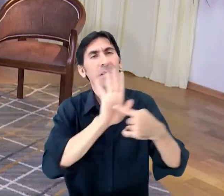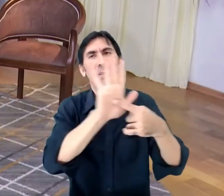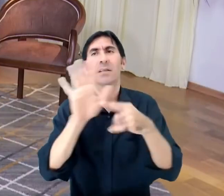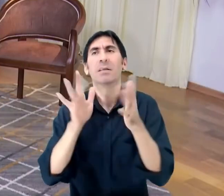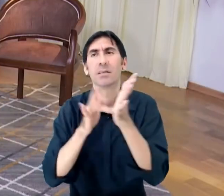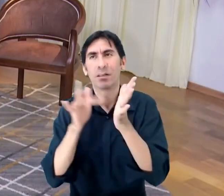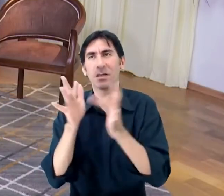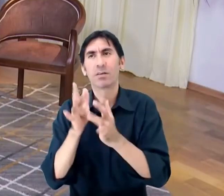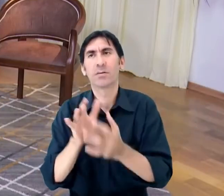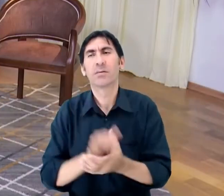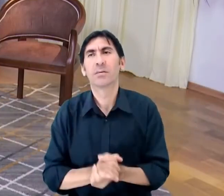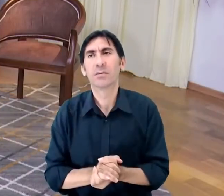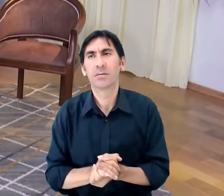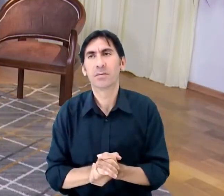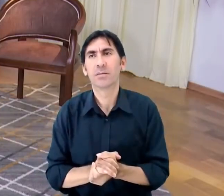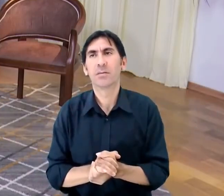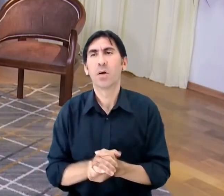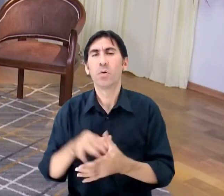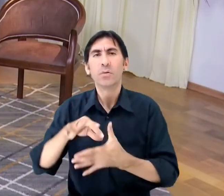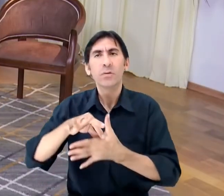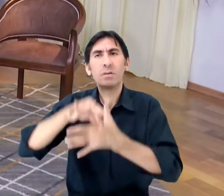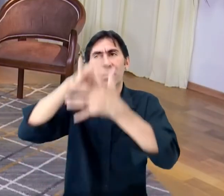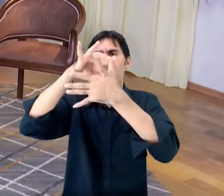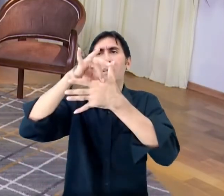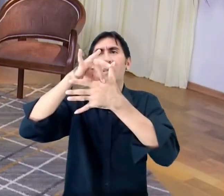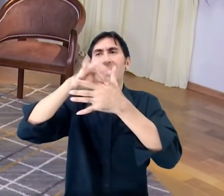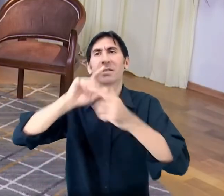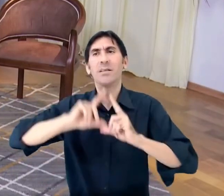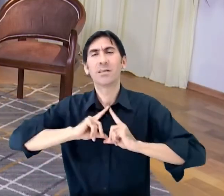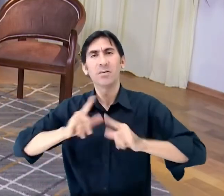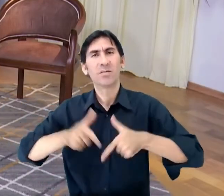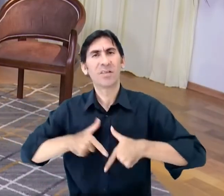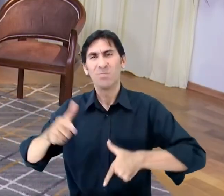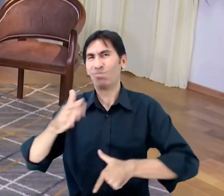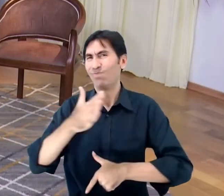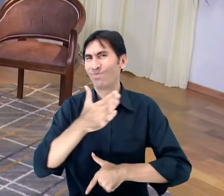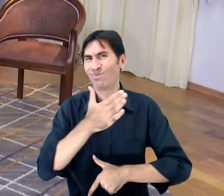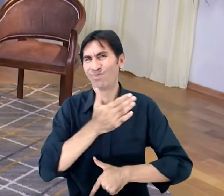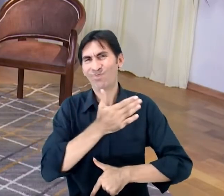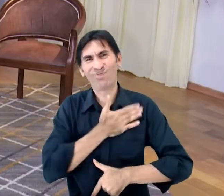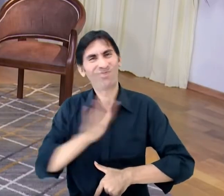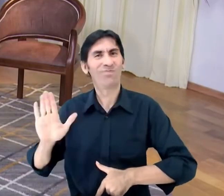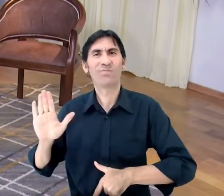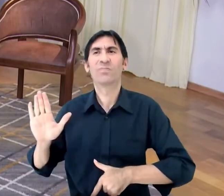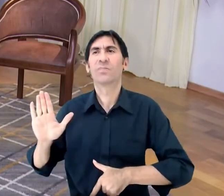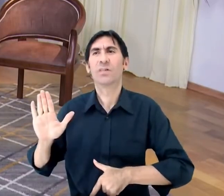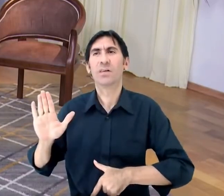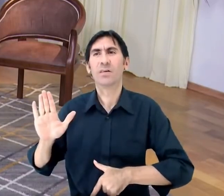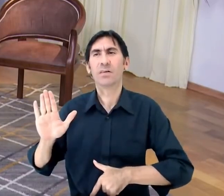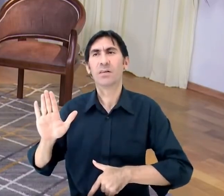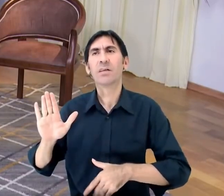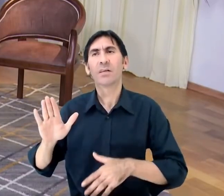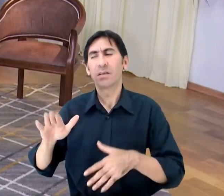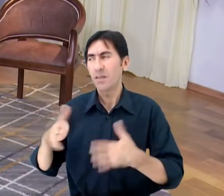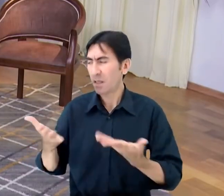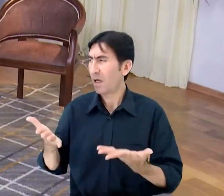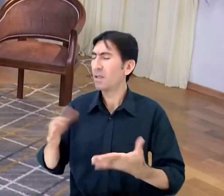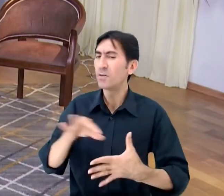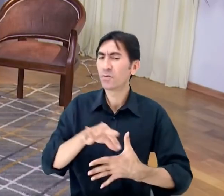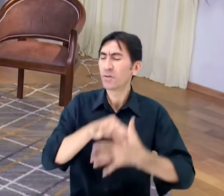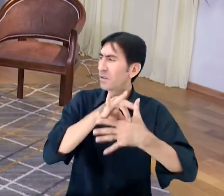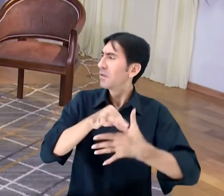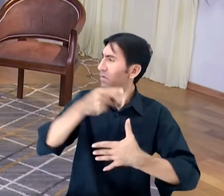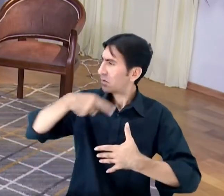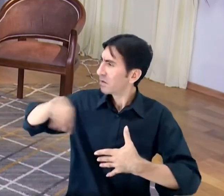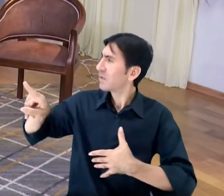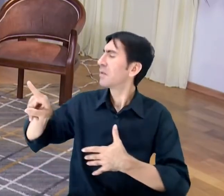os líderes judaicos detestavam essa mensagem. E eles foram até os apóstolos dizendo: vocês foram